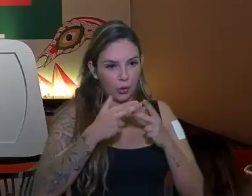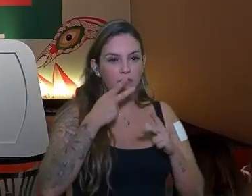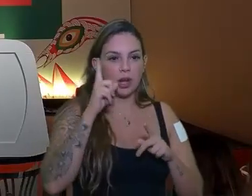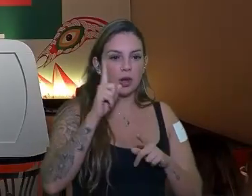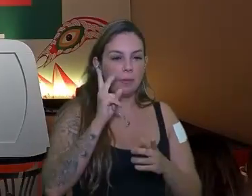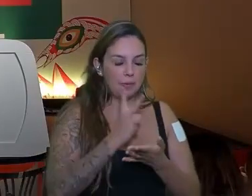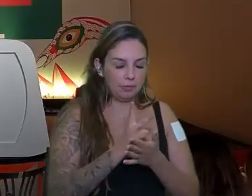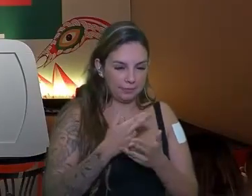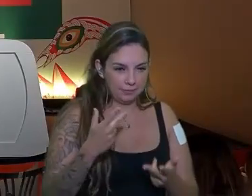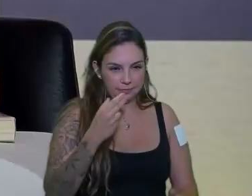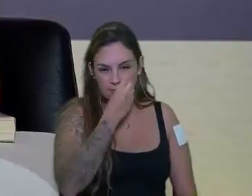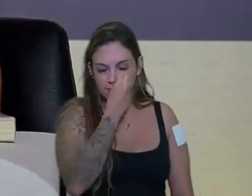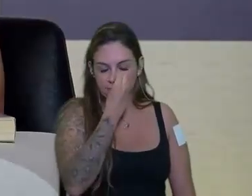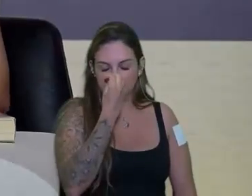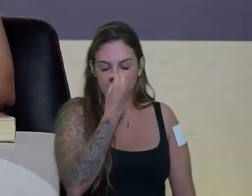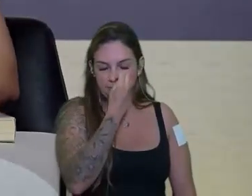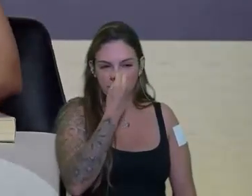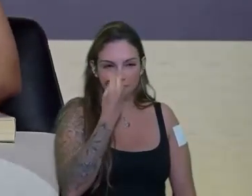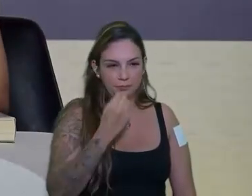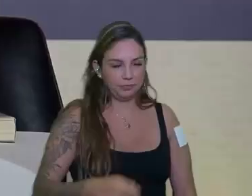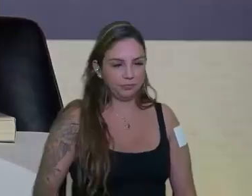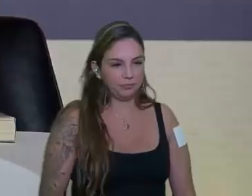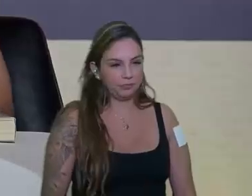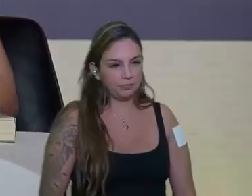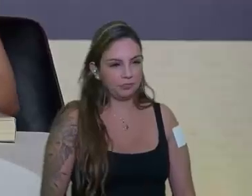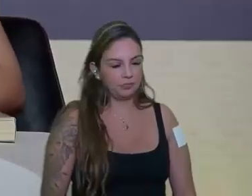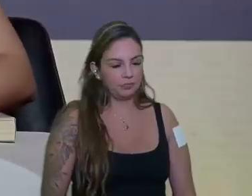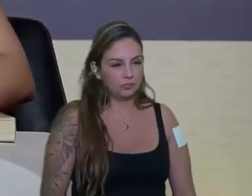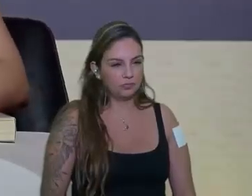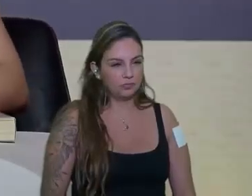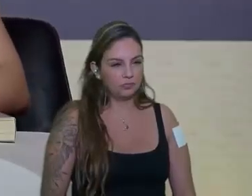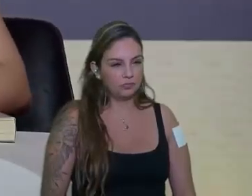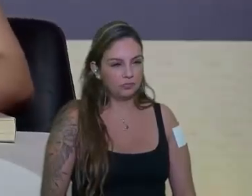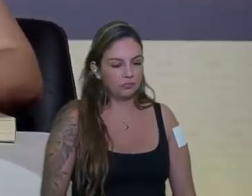mesma coisa, mas algo nele